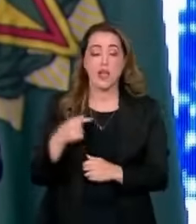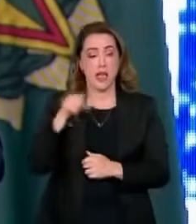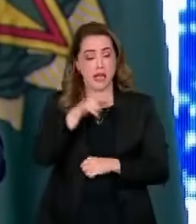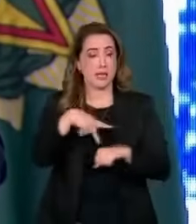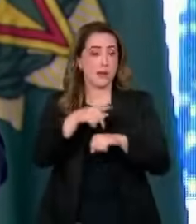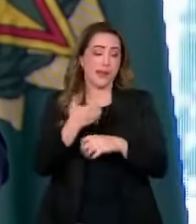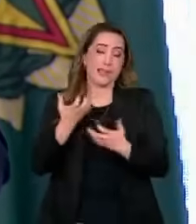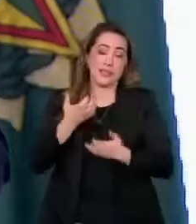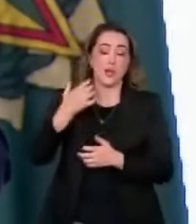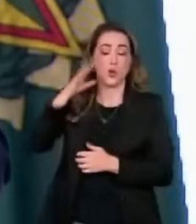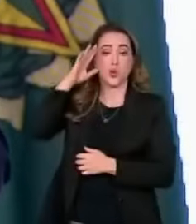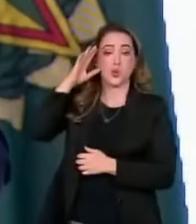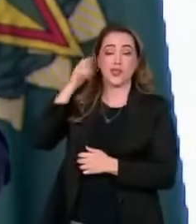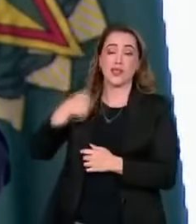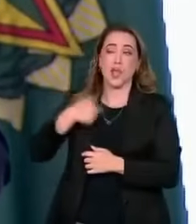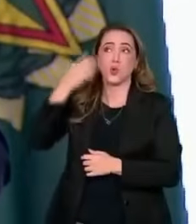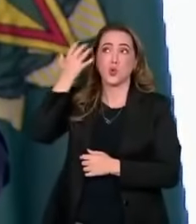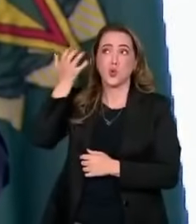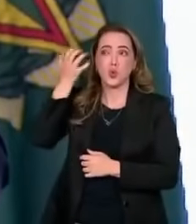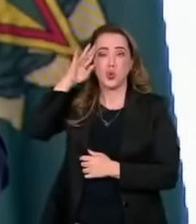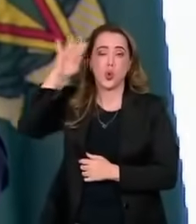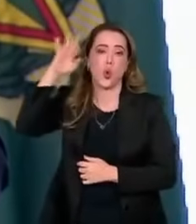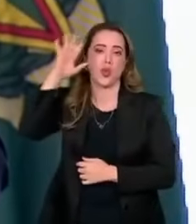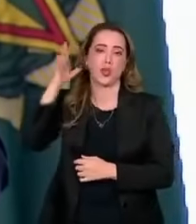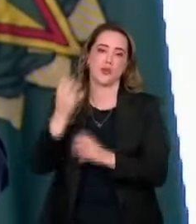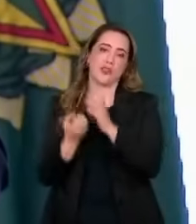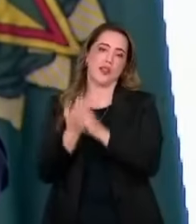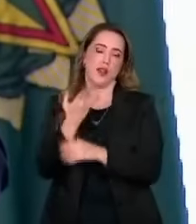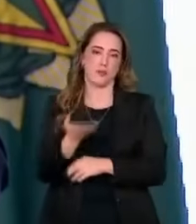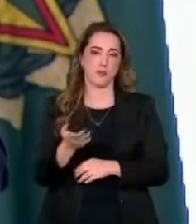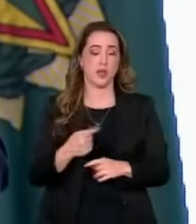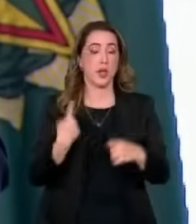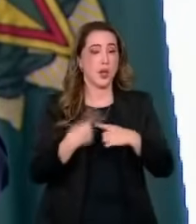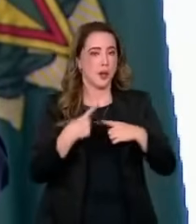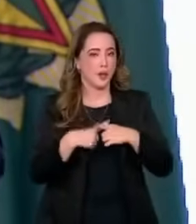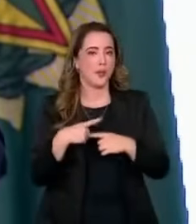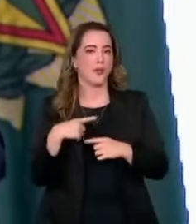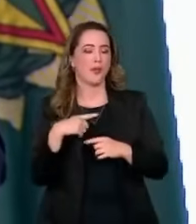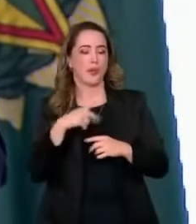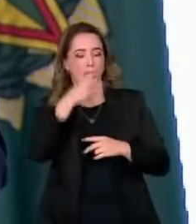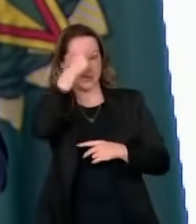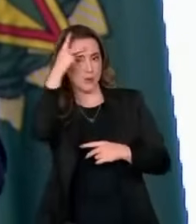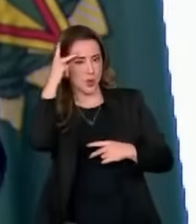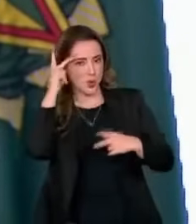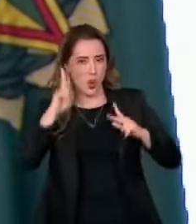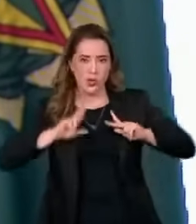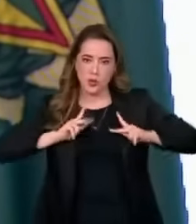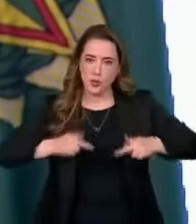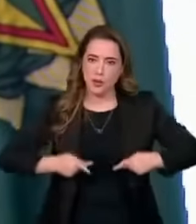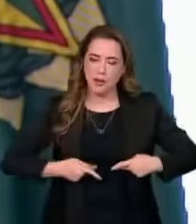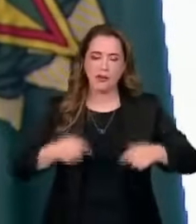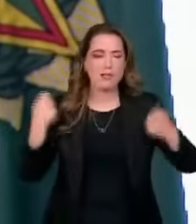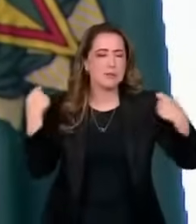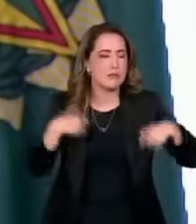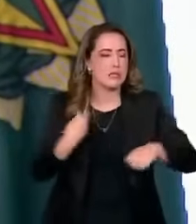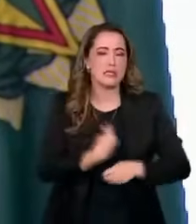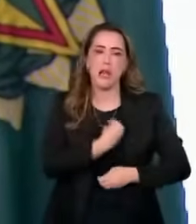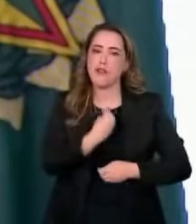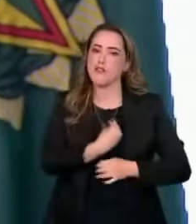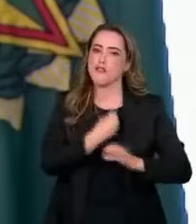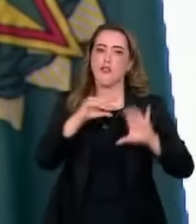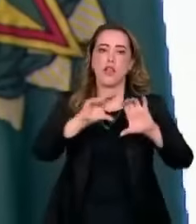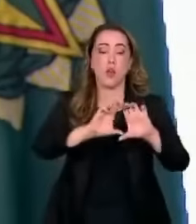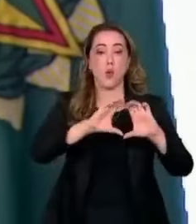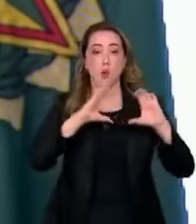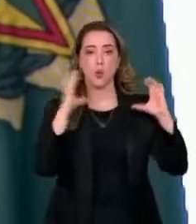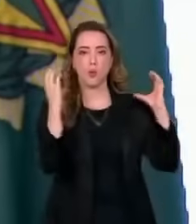Porque o ser humano tem que viver em comunidade. O ser humano precisa viver em comunidade. Nós